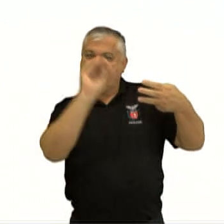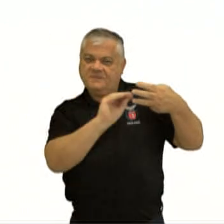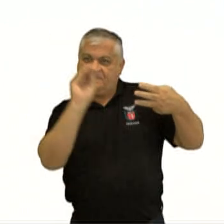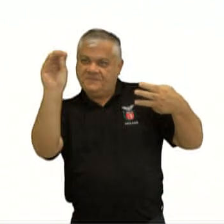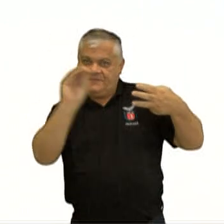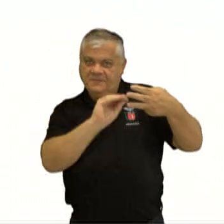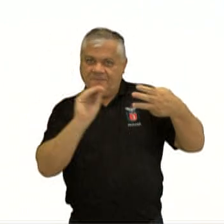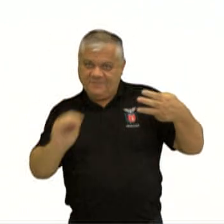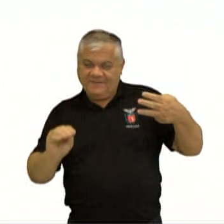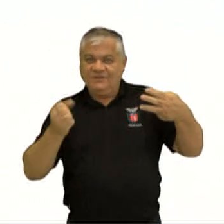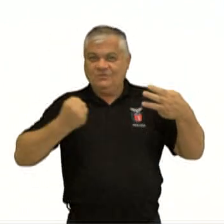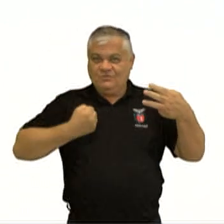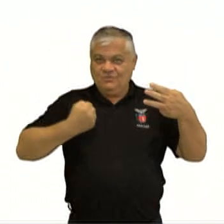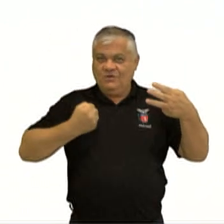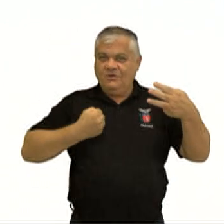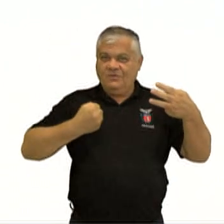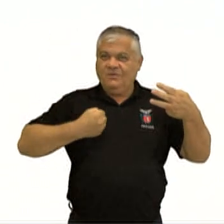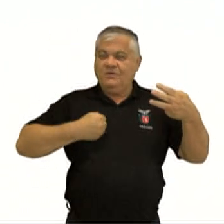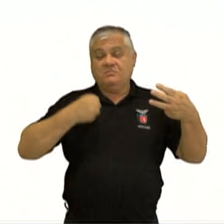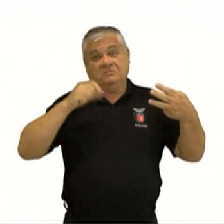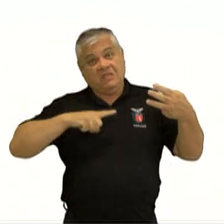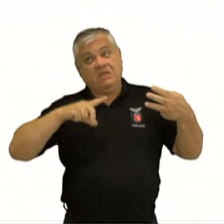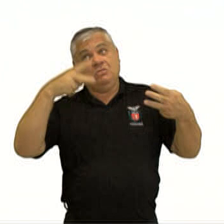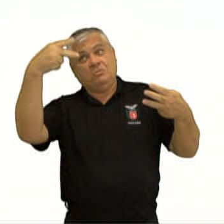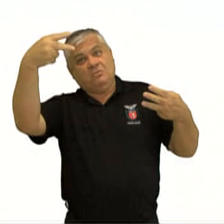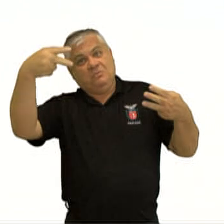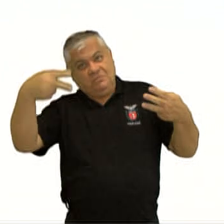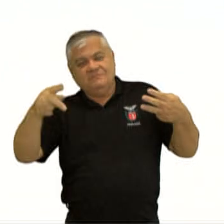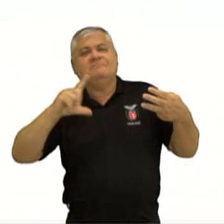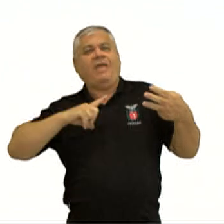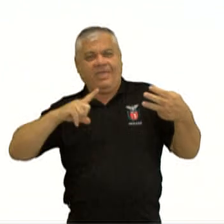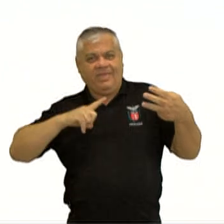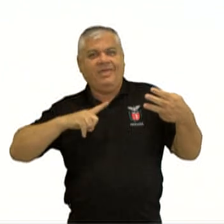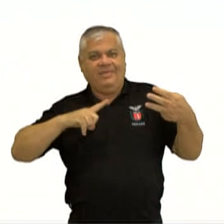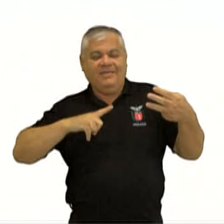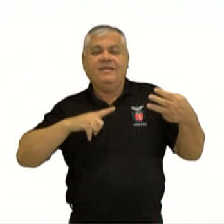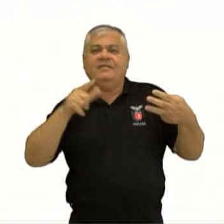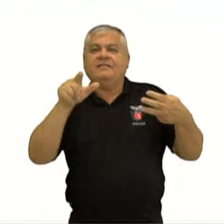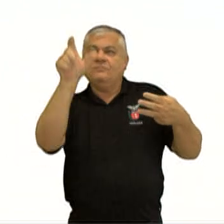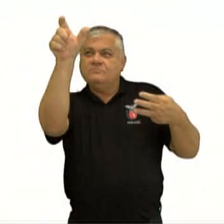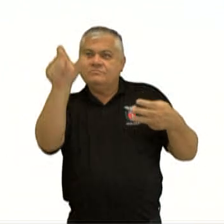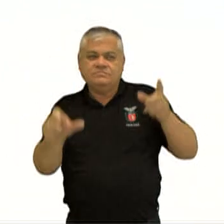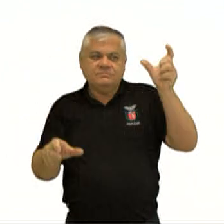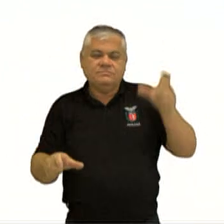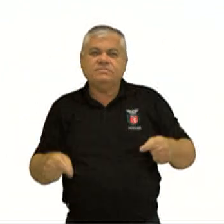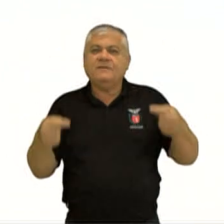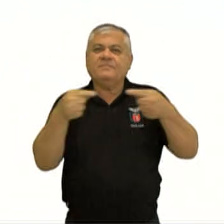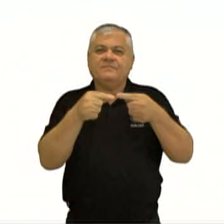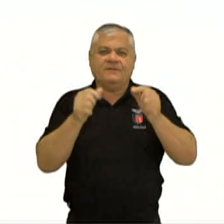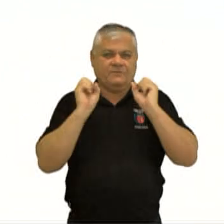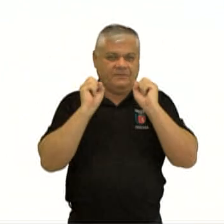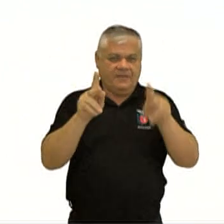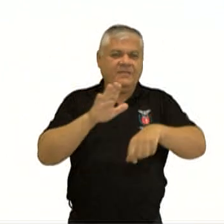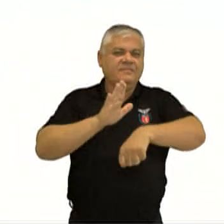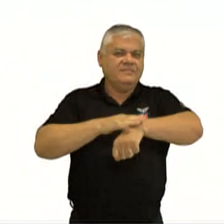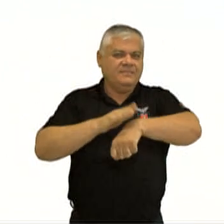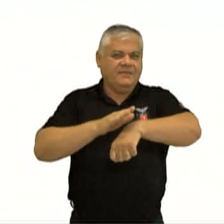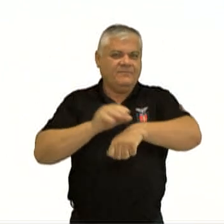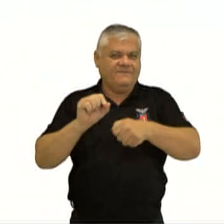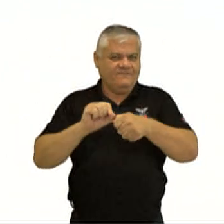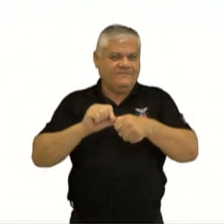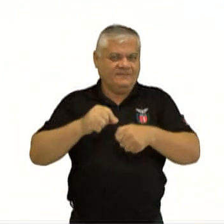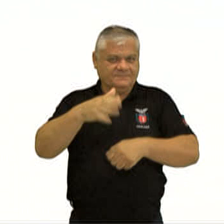você relacionar, vai ter 2 para cada tipo, relacionar na segunda coluna a correlação com a primeira, beleza? Tempinho para vocês fazerem